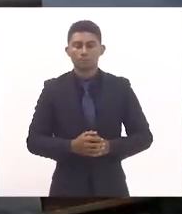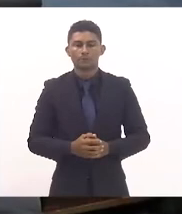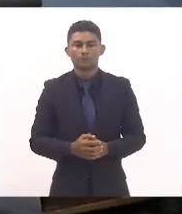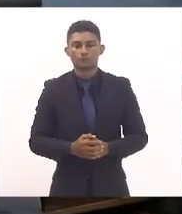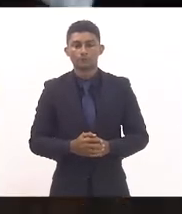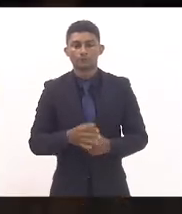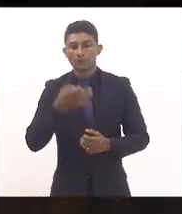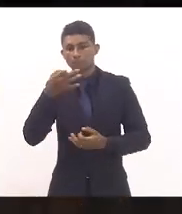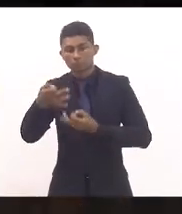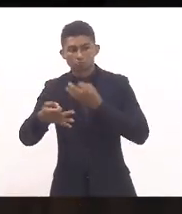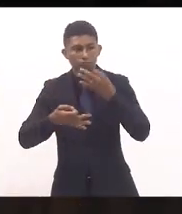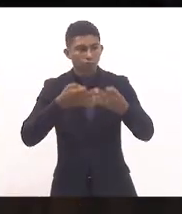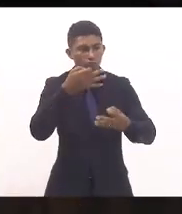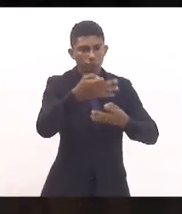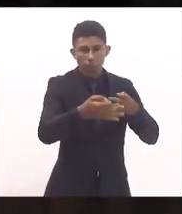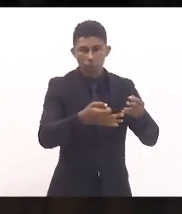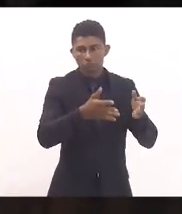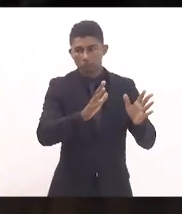Pareceres